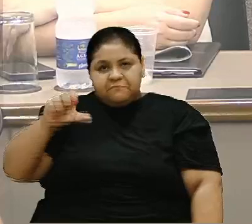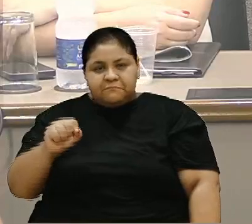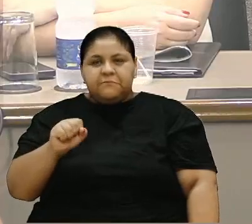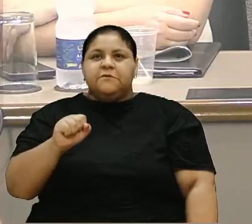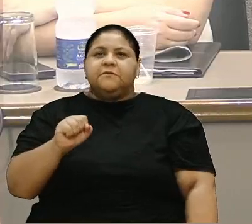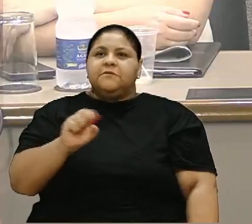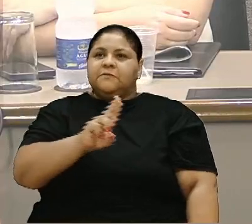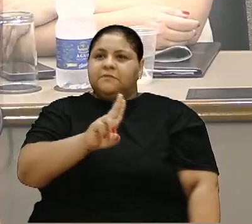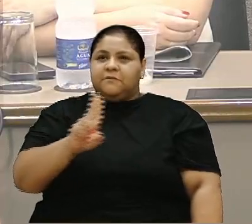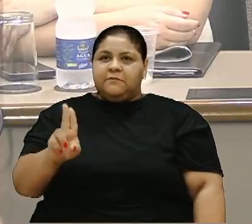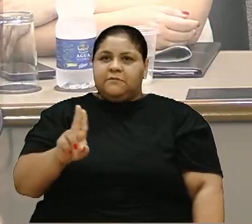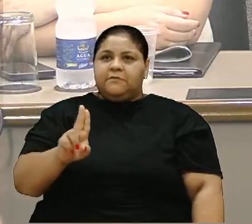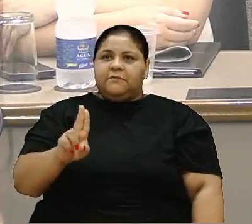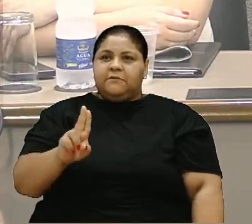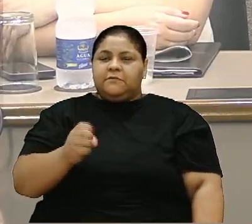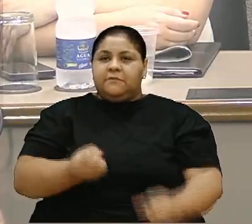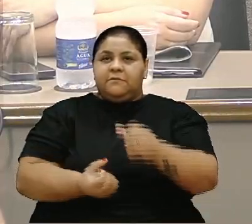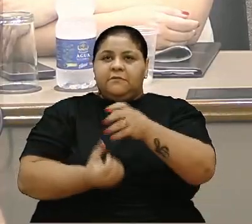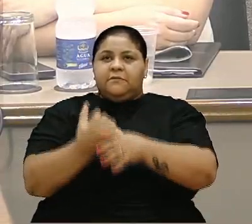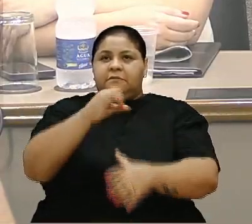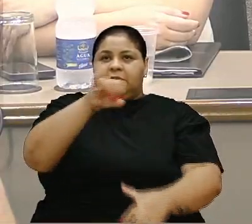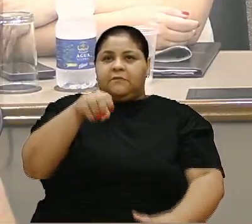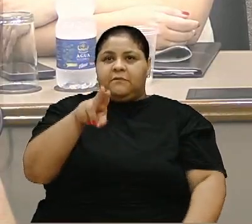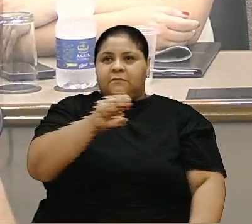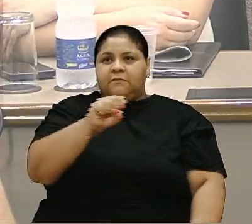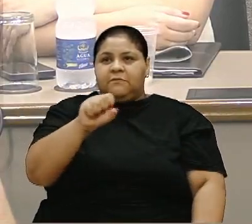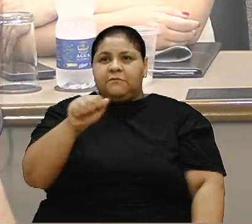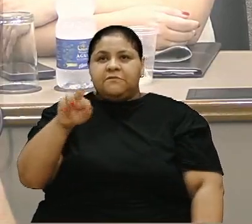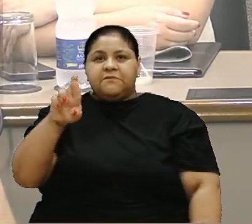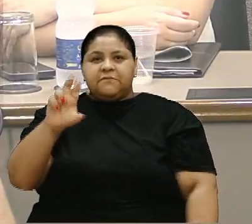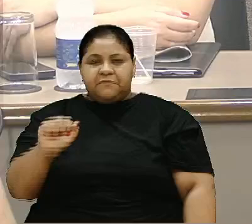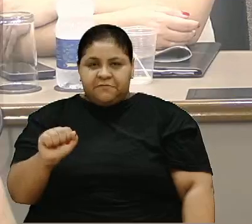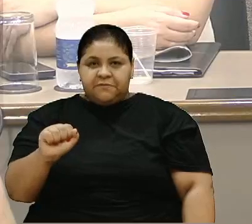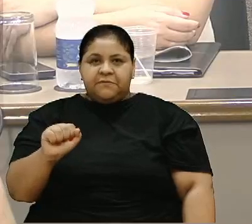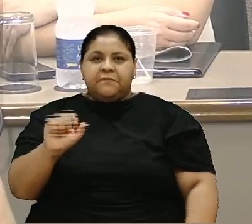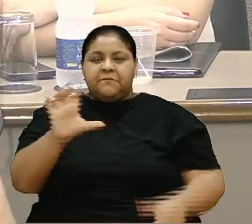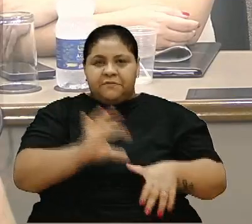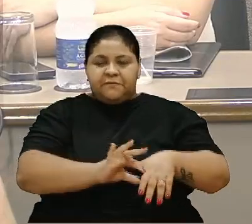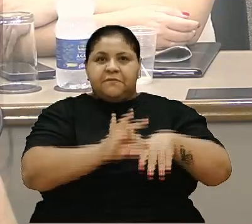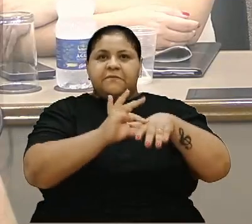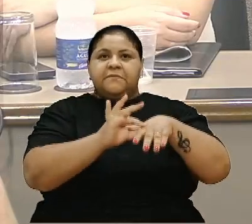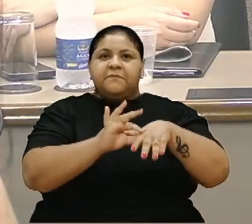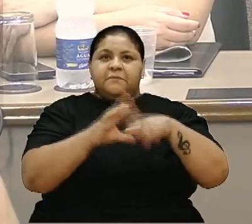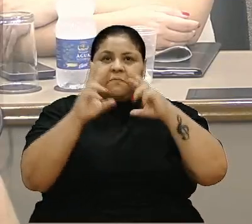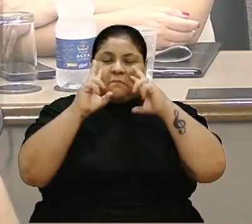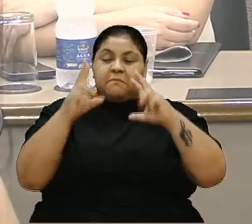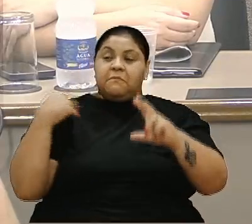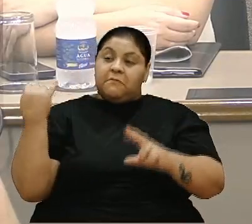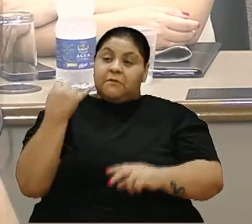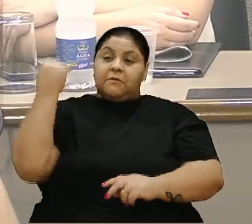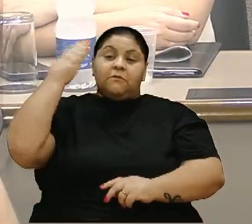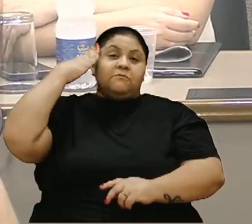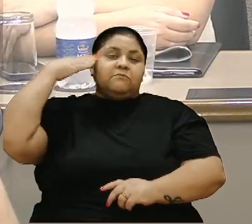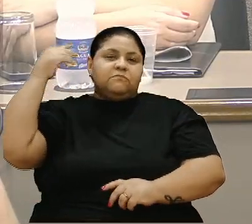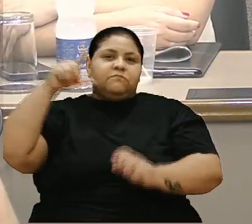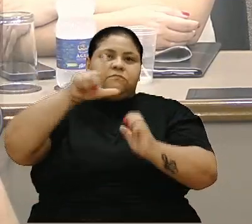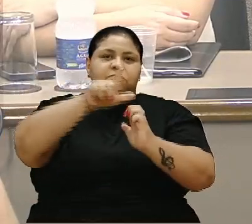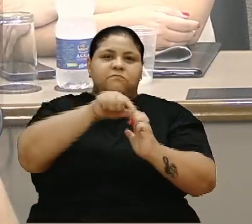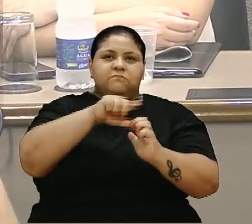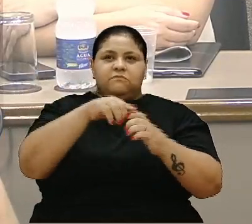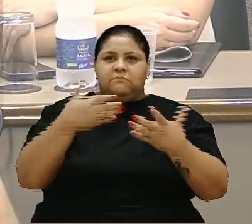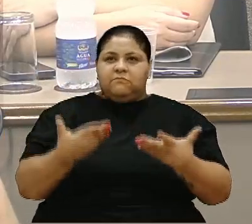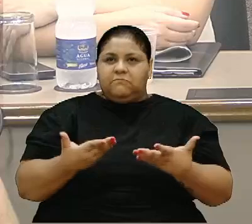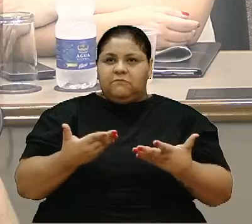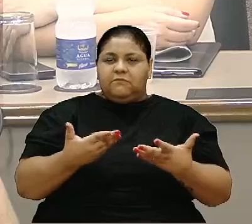da sócia fundadora Jussara Canali, nossa primeira dama, cuja liderança e visão foram fundamentais para o sucesso do empreendimento. E a